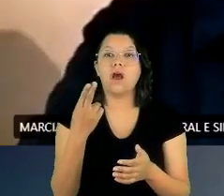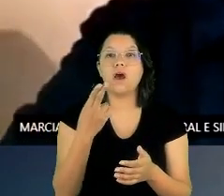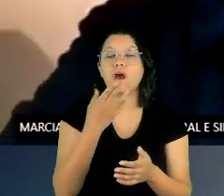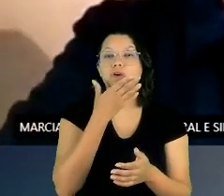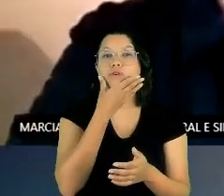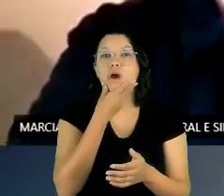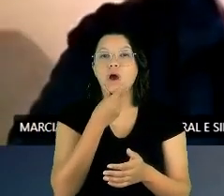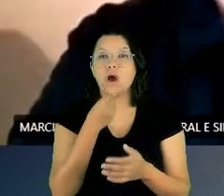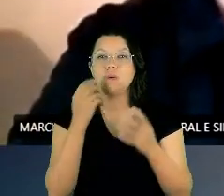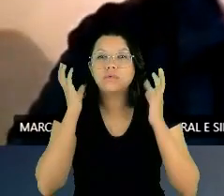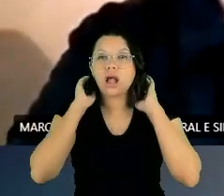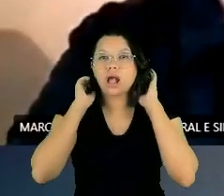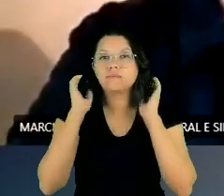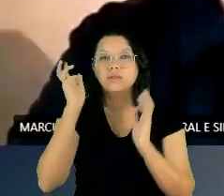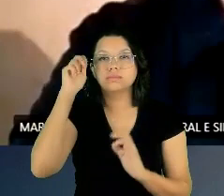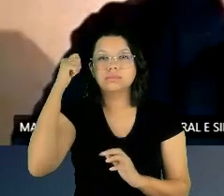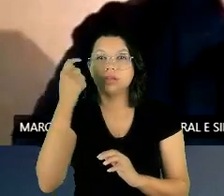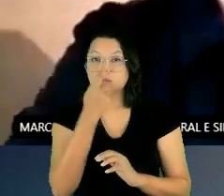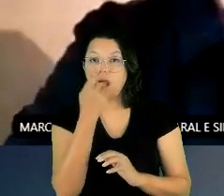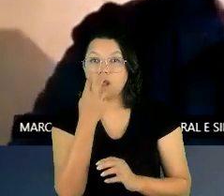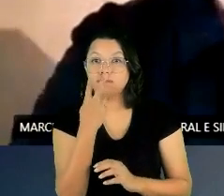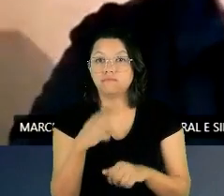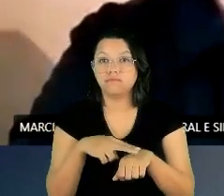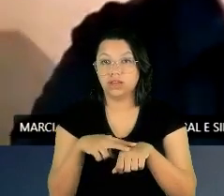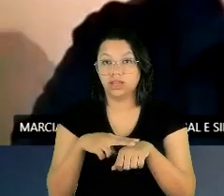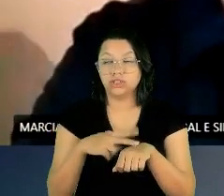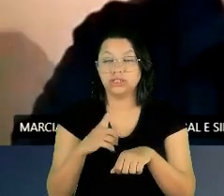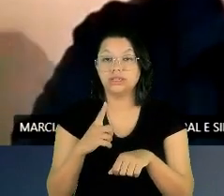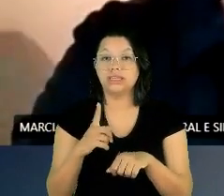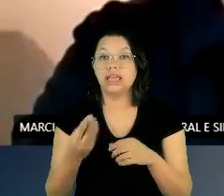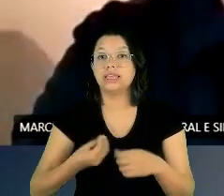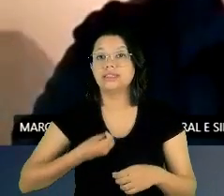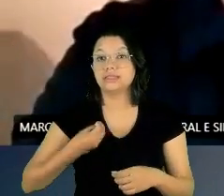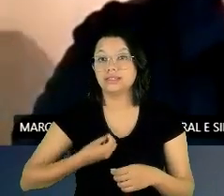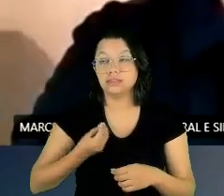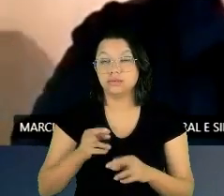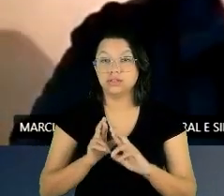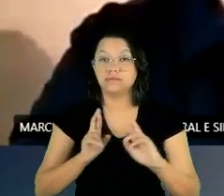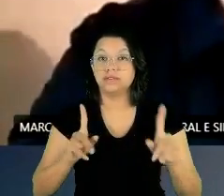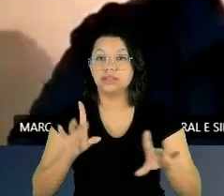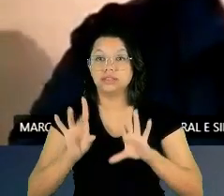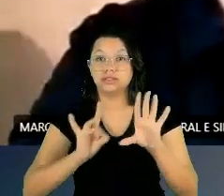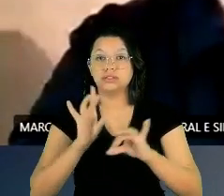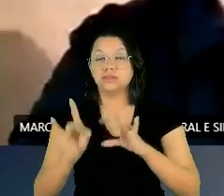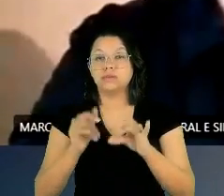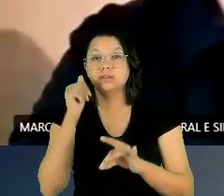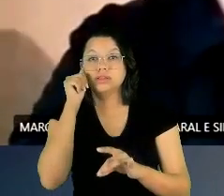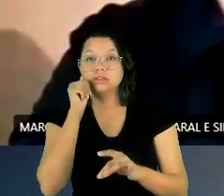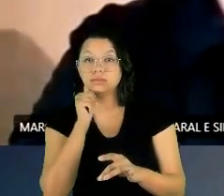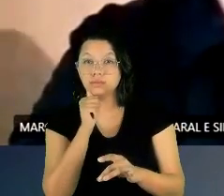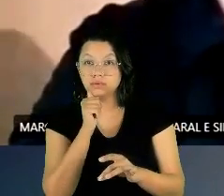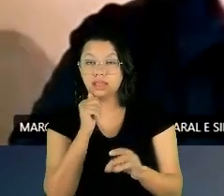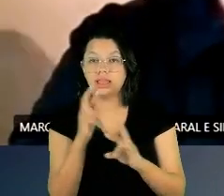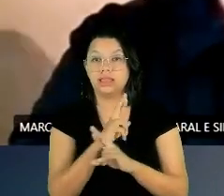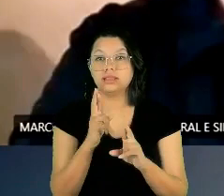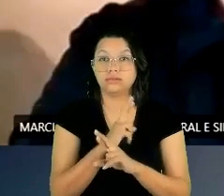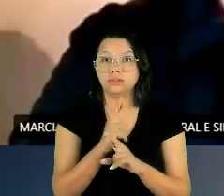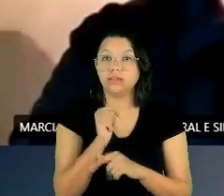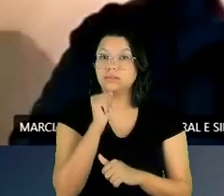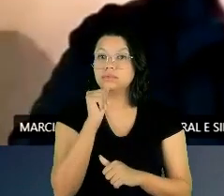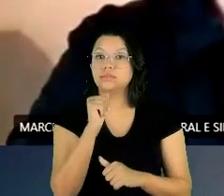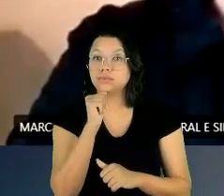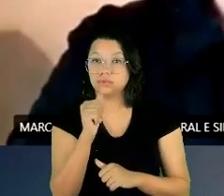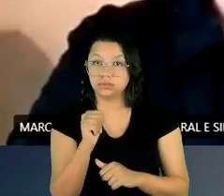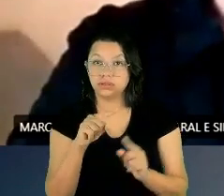ou do homem moreno de olhos verdes. Existe uma diferença na preferência da mulher para os homens, diferentes momentos